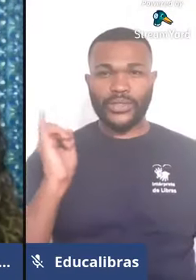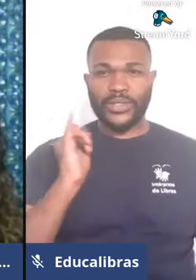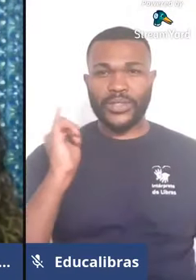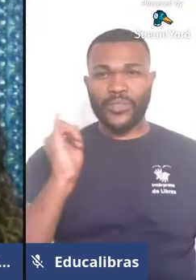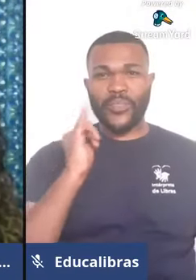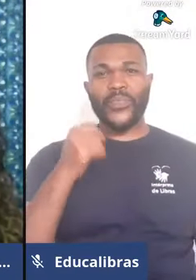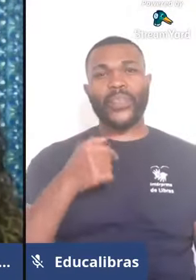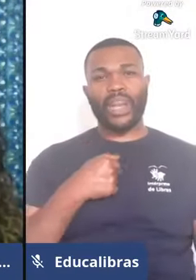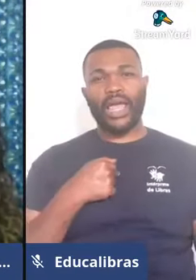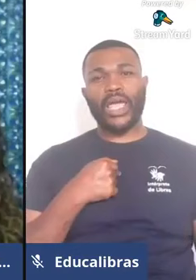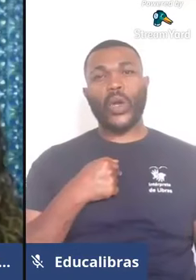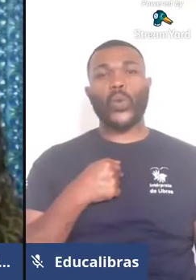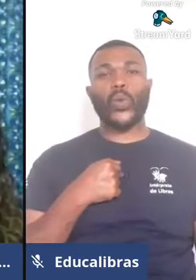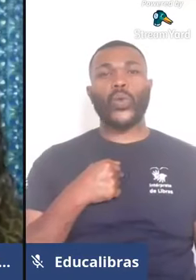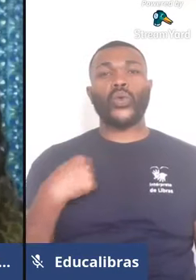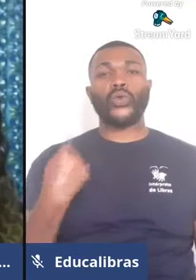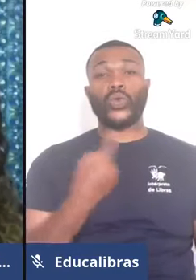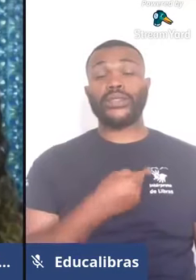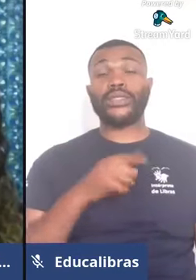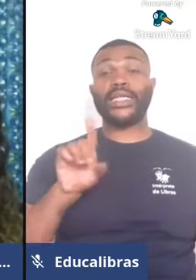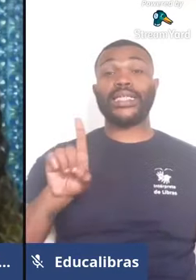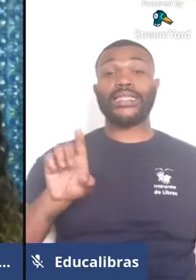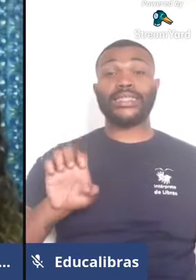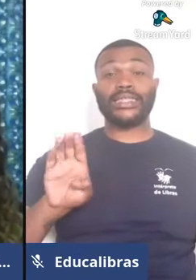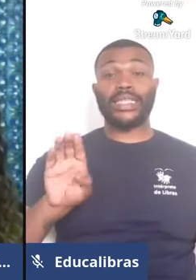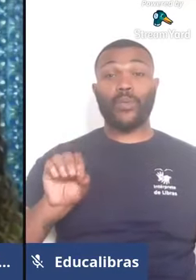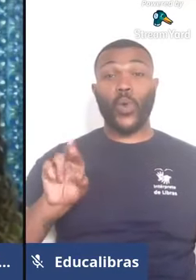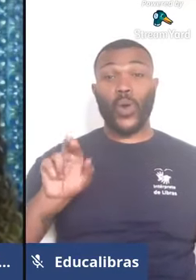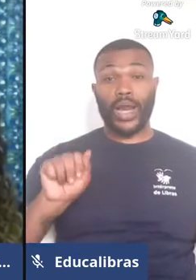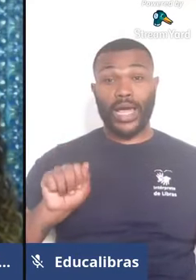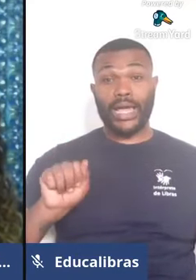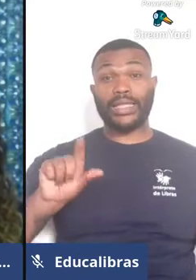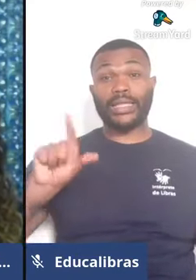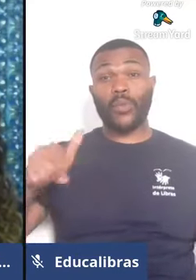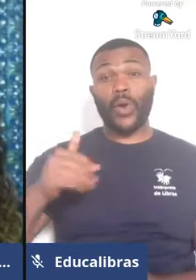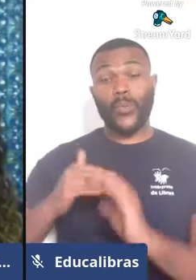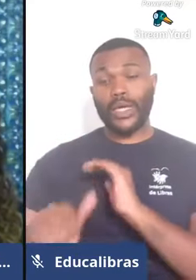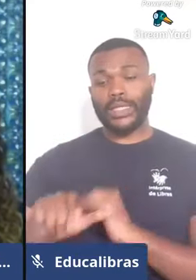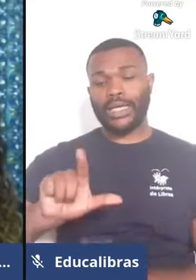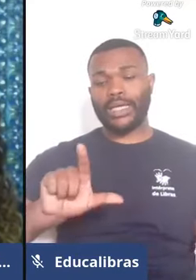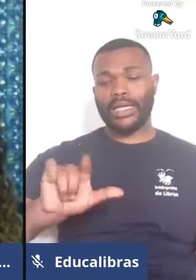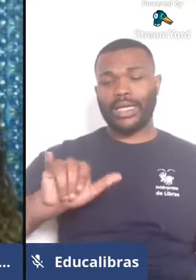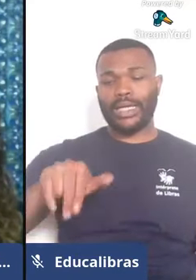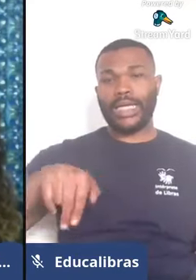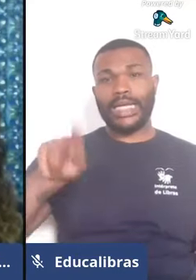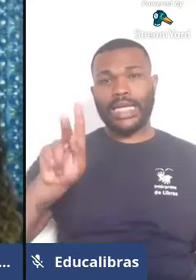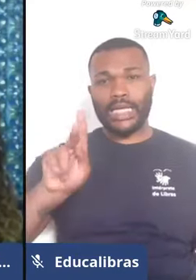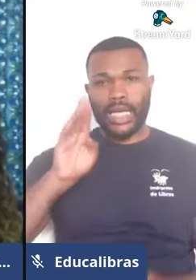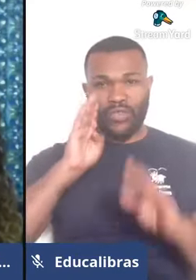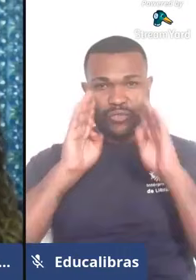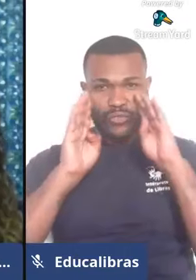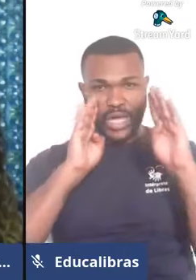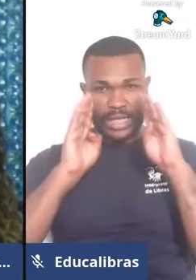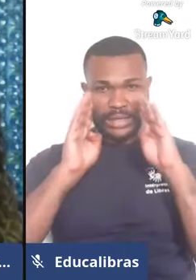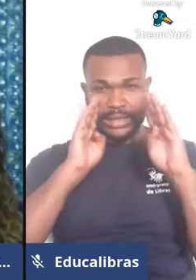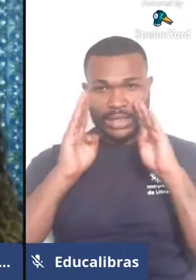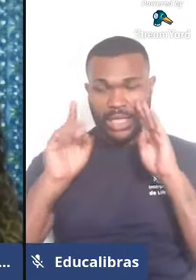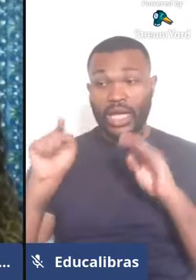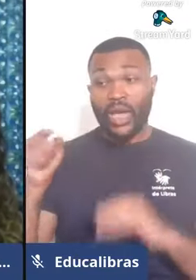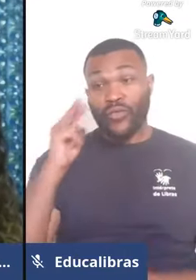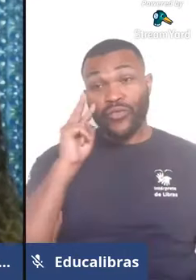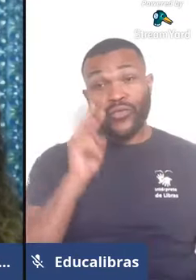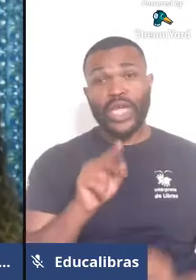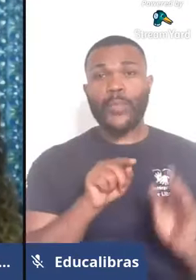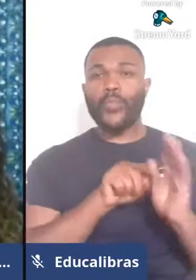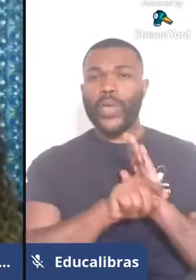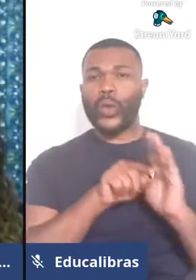Nós vamos passar, a Débora vai passar para você o link da página do Facebook, você vai estar, para você ver outras perguntas que a